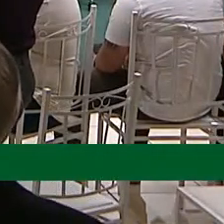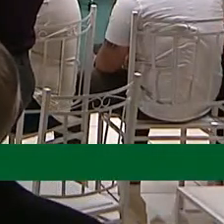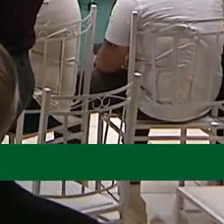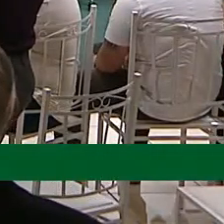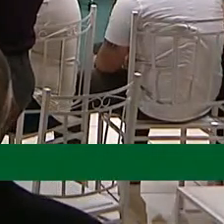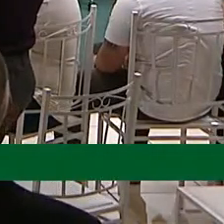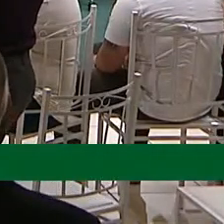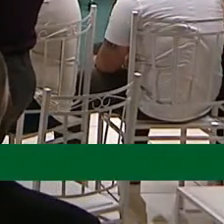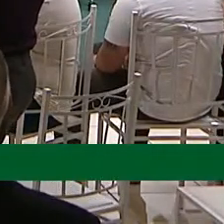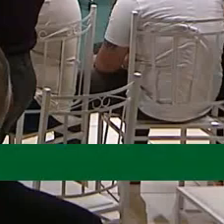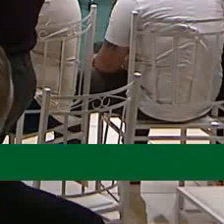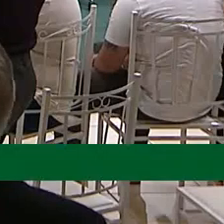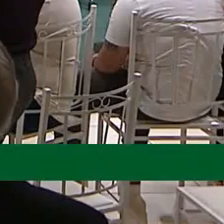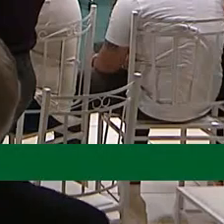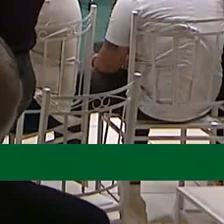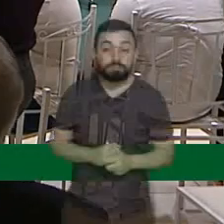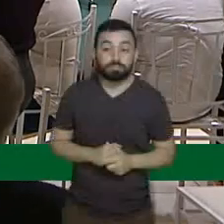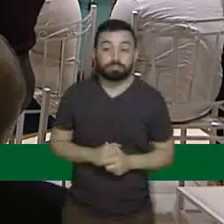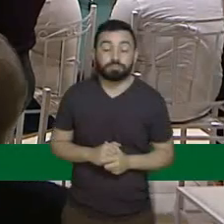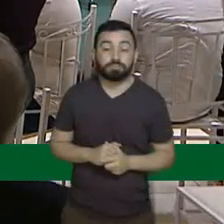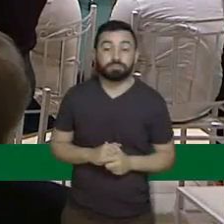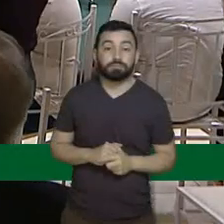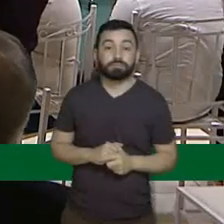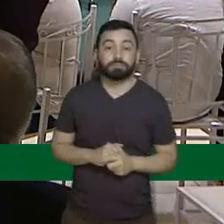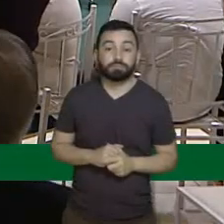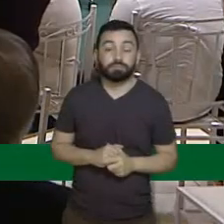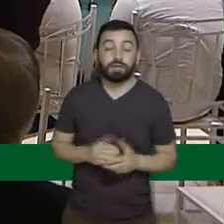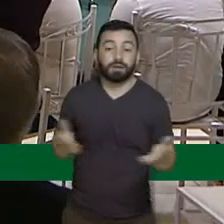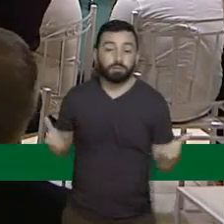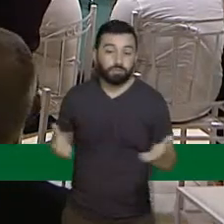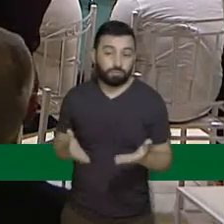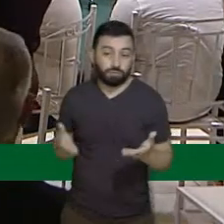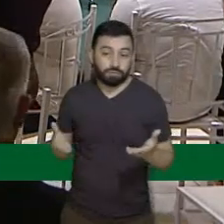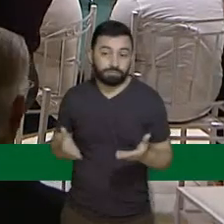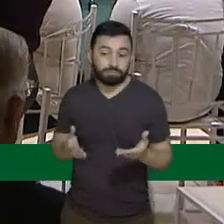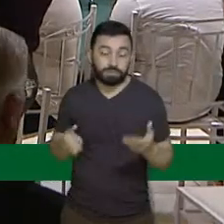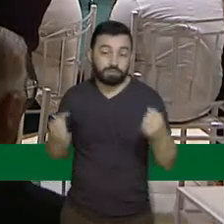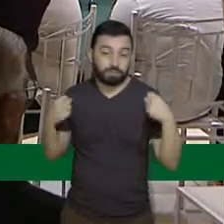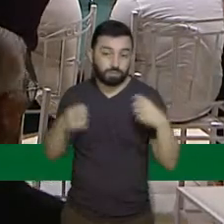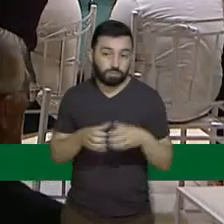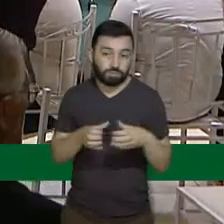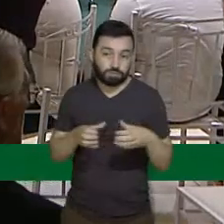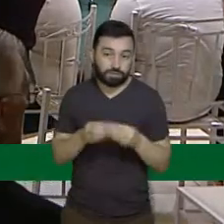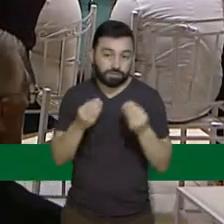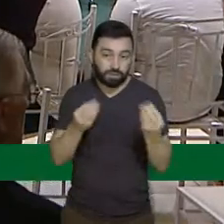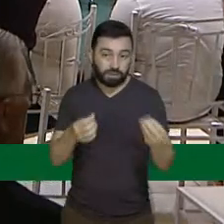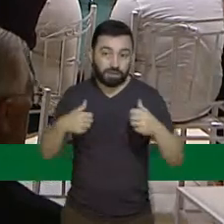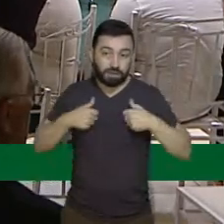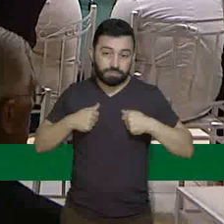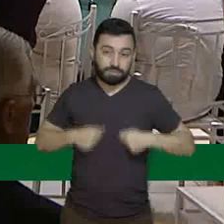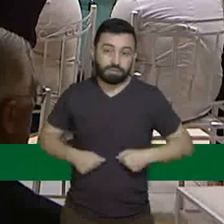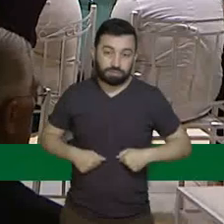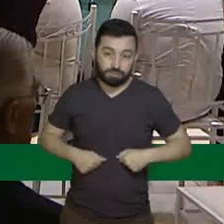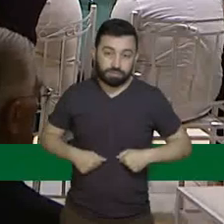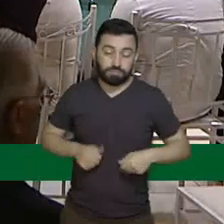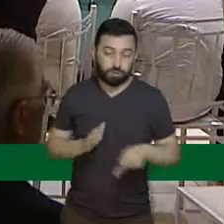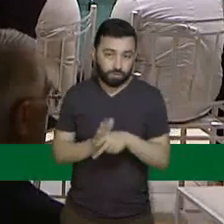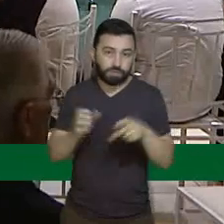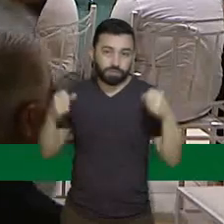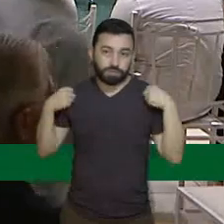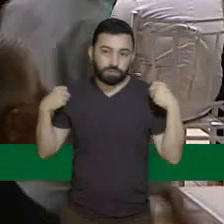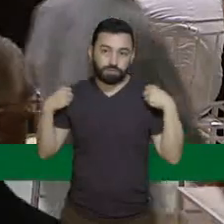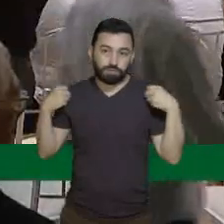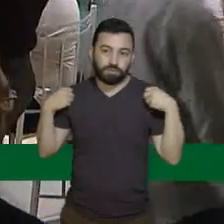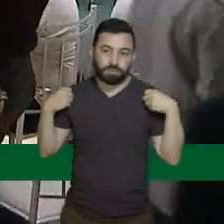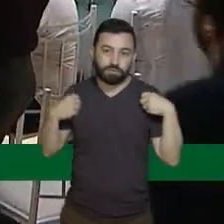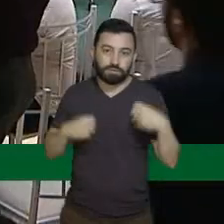Nesse momento, a equipe técnica da Chapecoense fará entrega para cada deputado uma camiseta da Chapecoense, presenteada